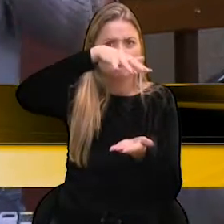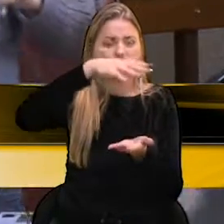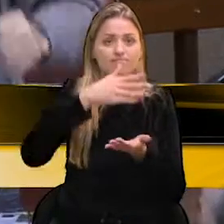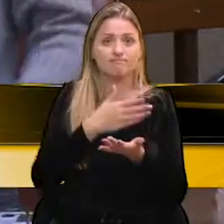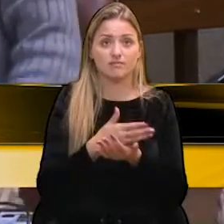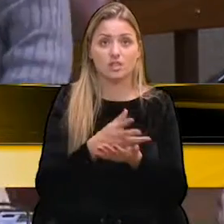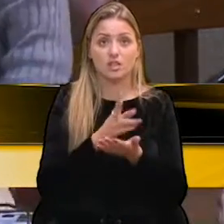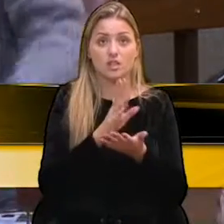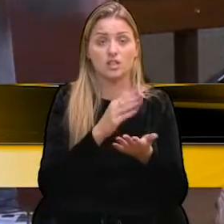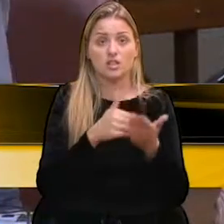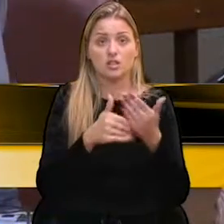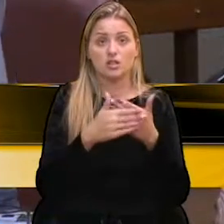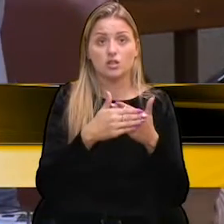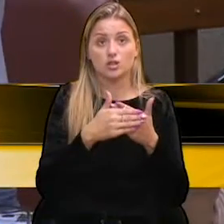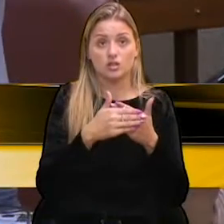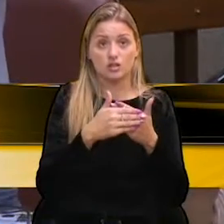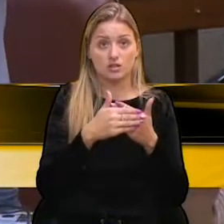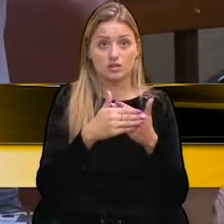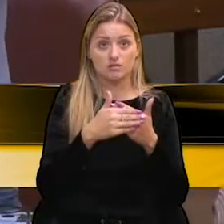Tá?